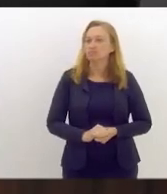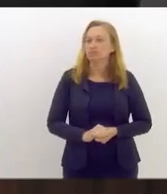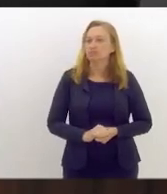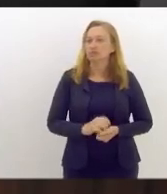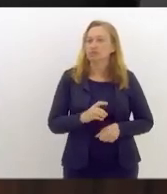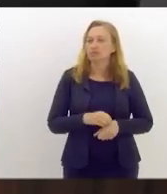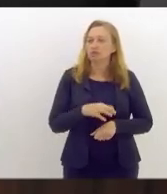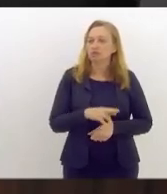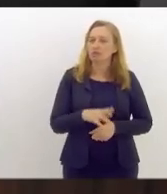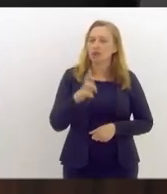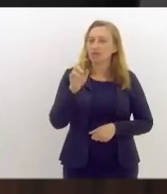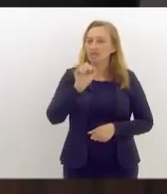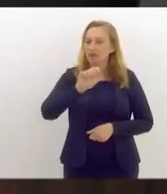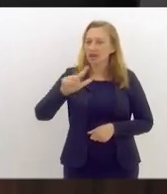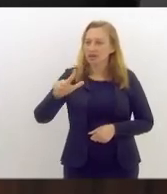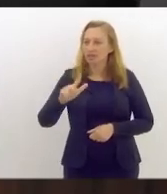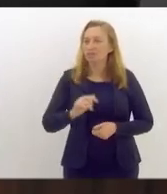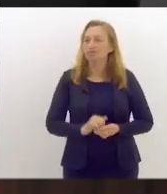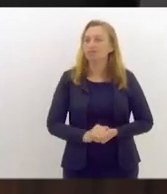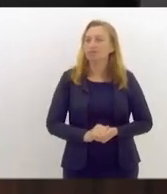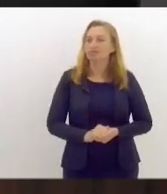Dr Rafael Alves